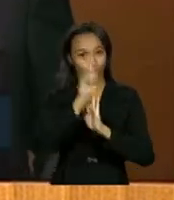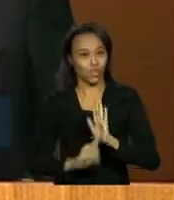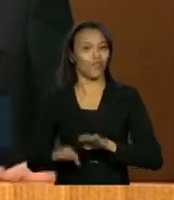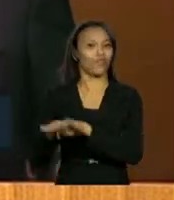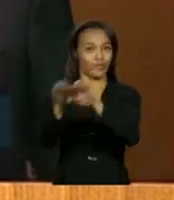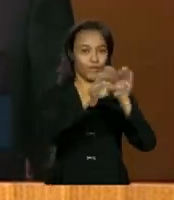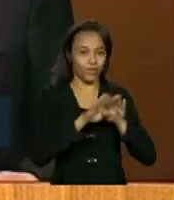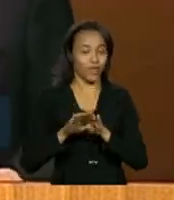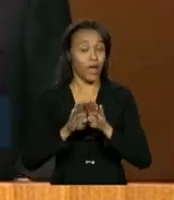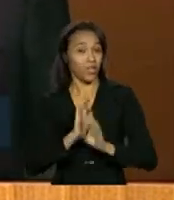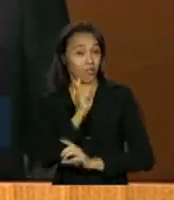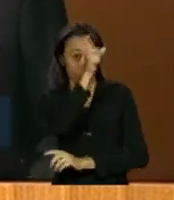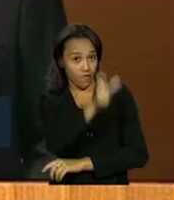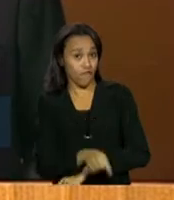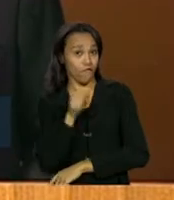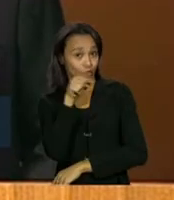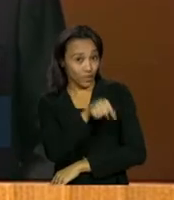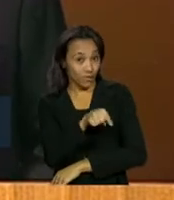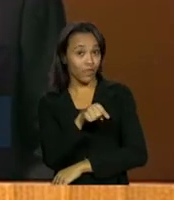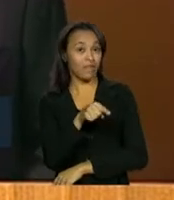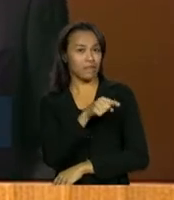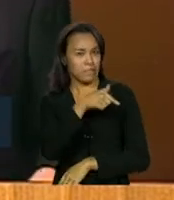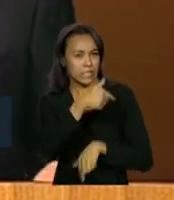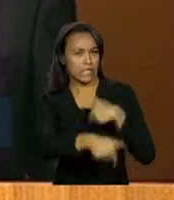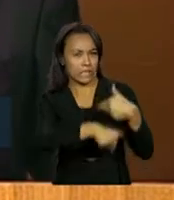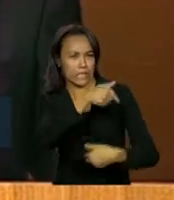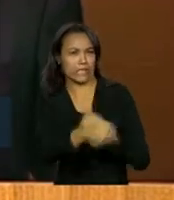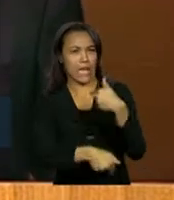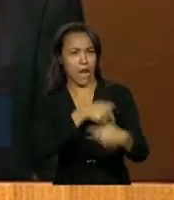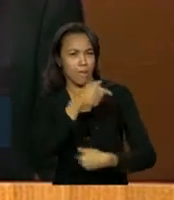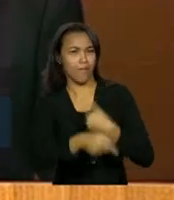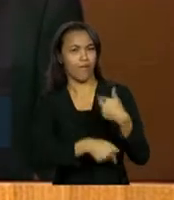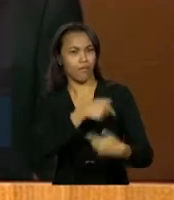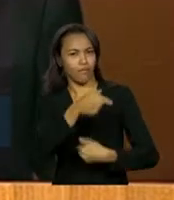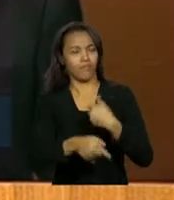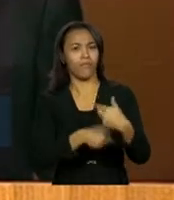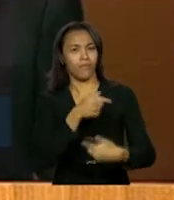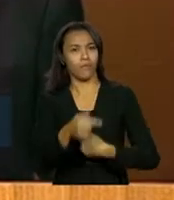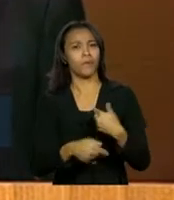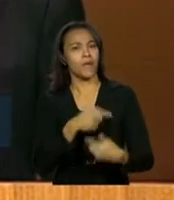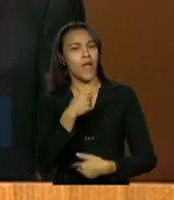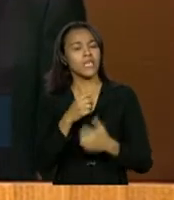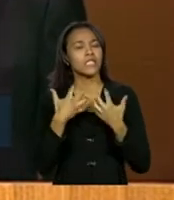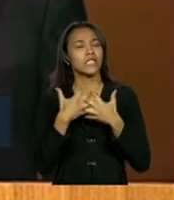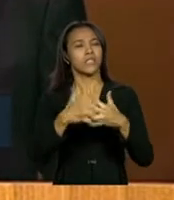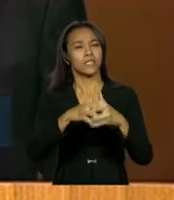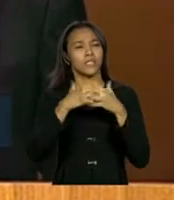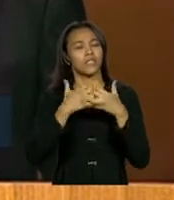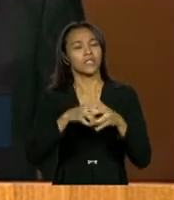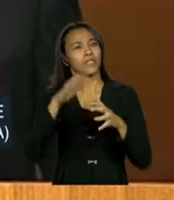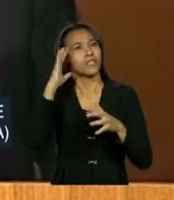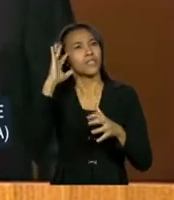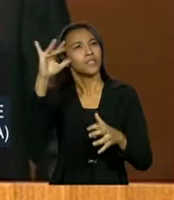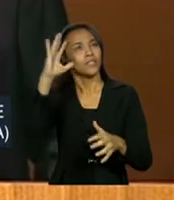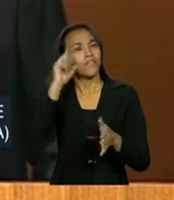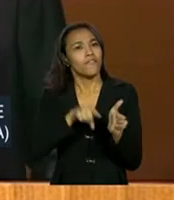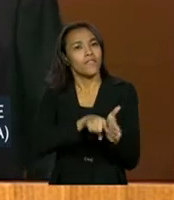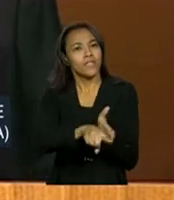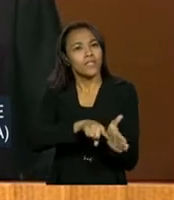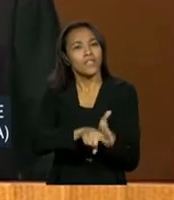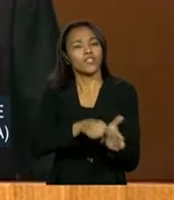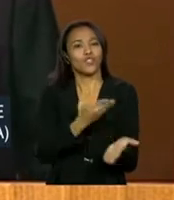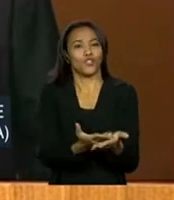E você se dedicou, na sua vida profissional, a esta reflexão, a essa pesquisa, a esse